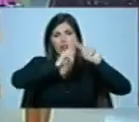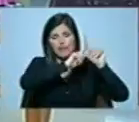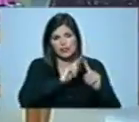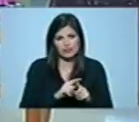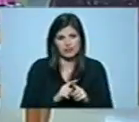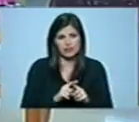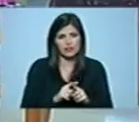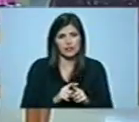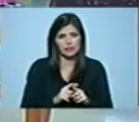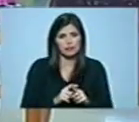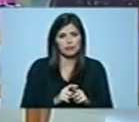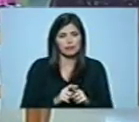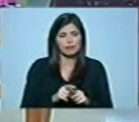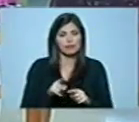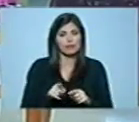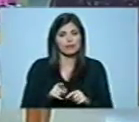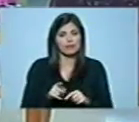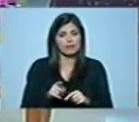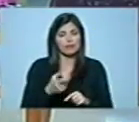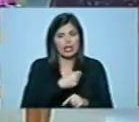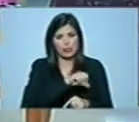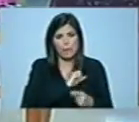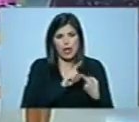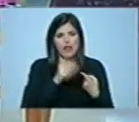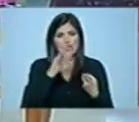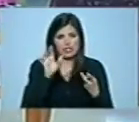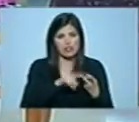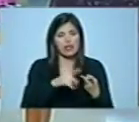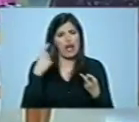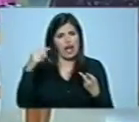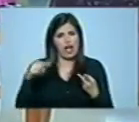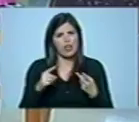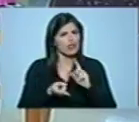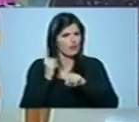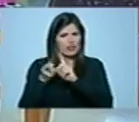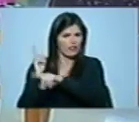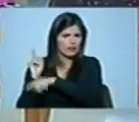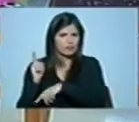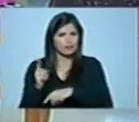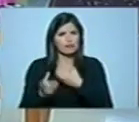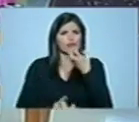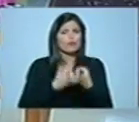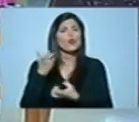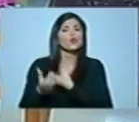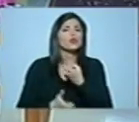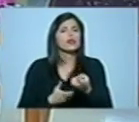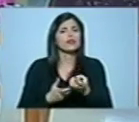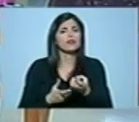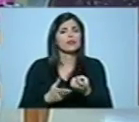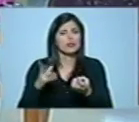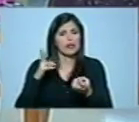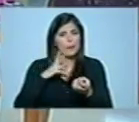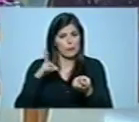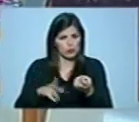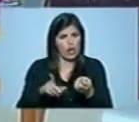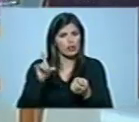Só preparar-me para ajudar a Inês. Em Espanha, França. Sim, são diferentes e até mesmo os cozidos a nível. No Portugal,